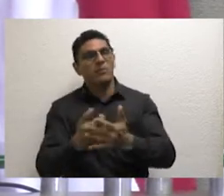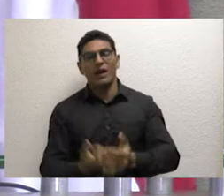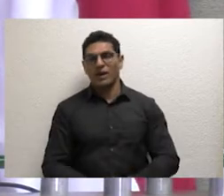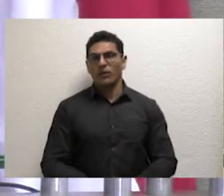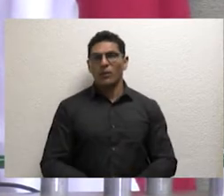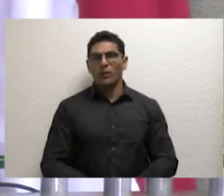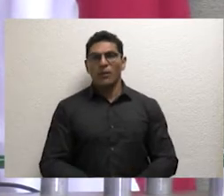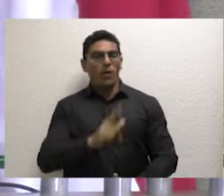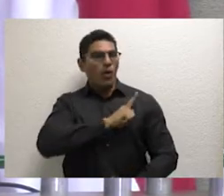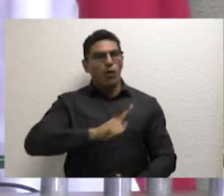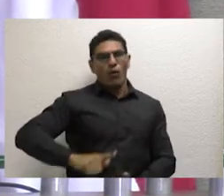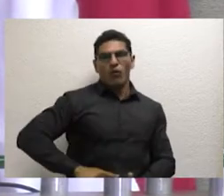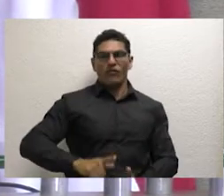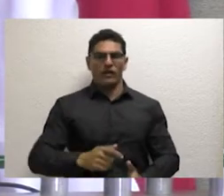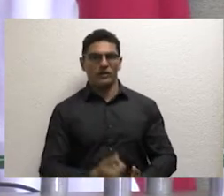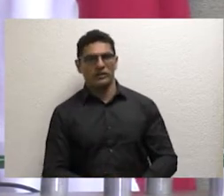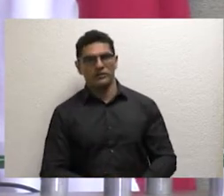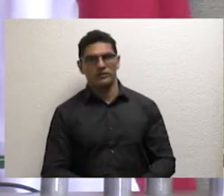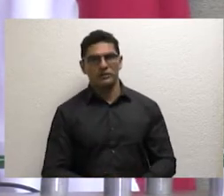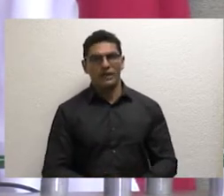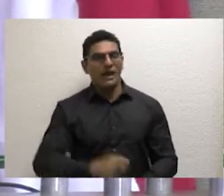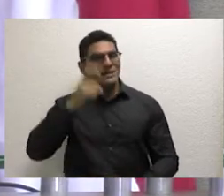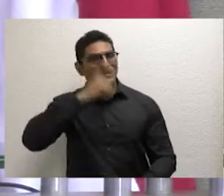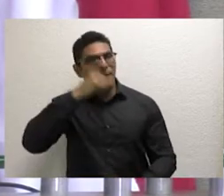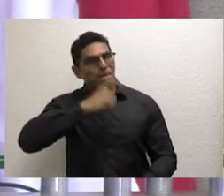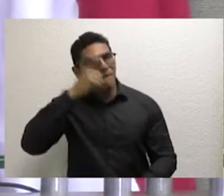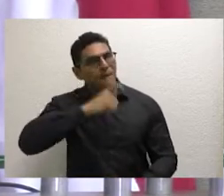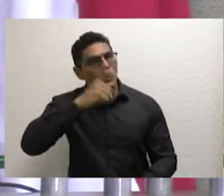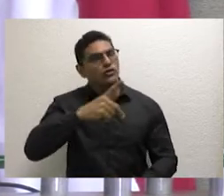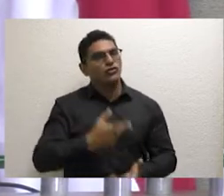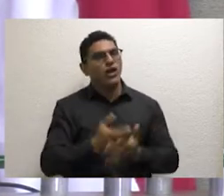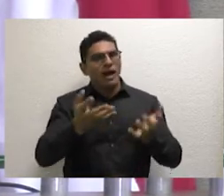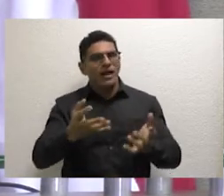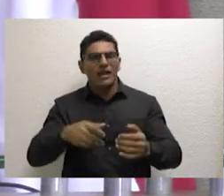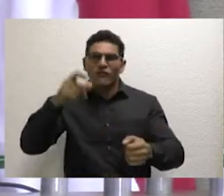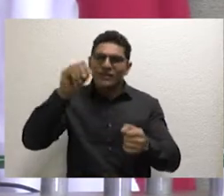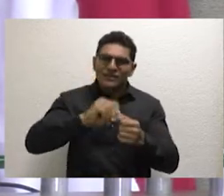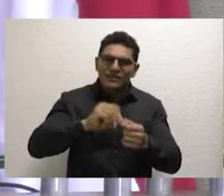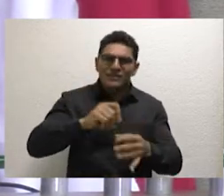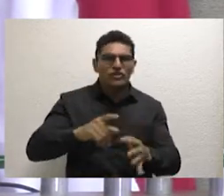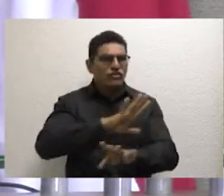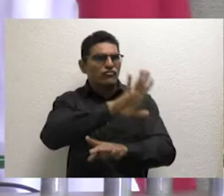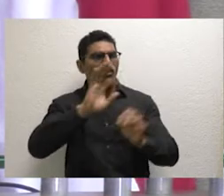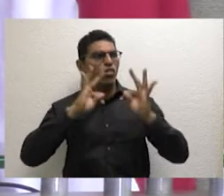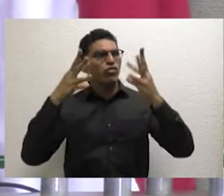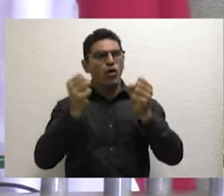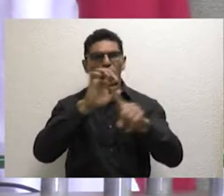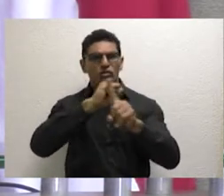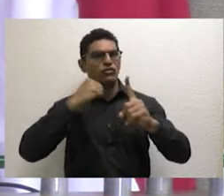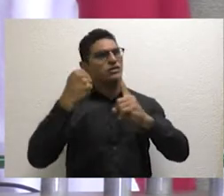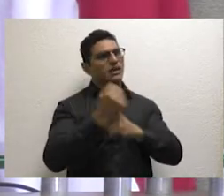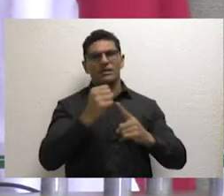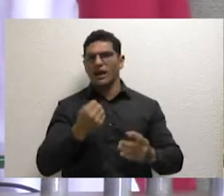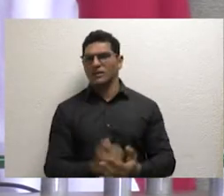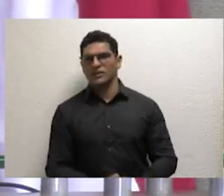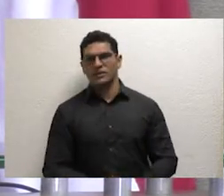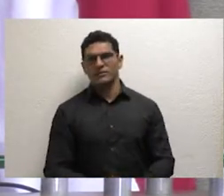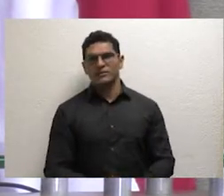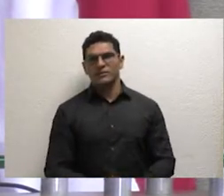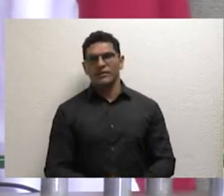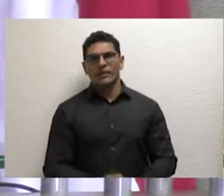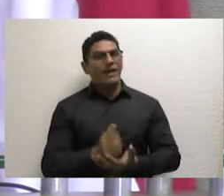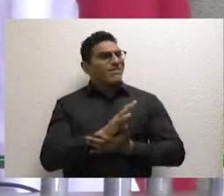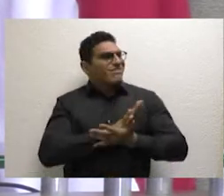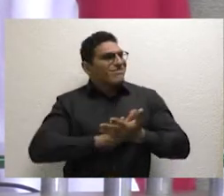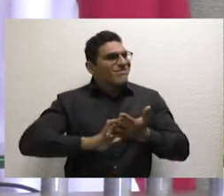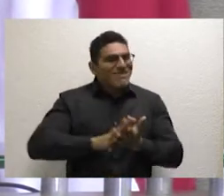dado por este governo essa mentira nós queremos de fazer diante da sociedade não é nada a